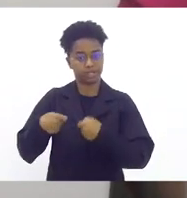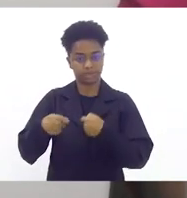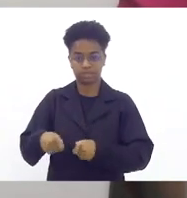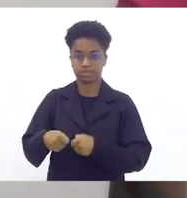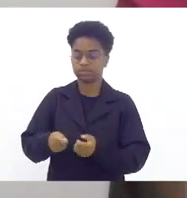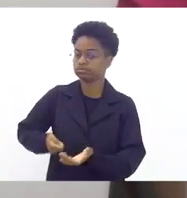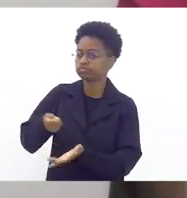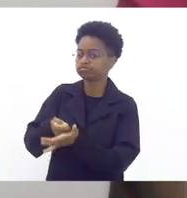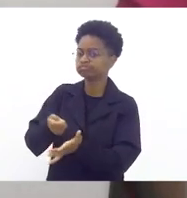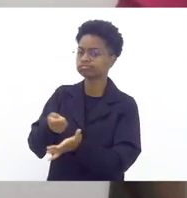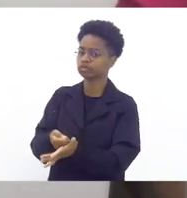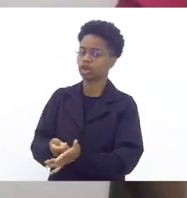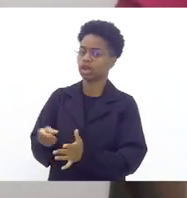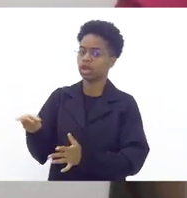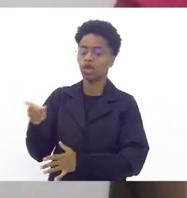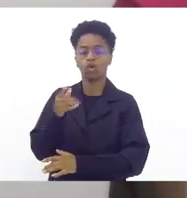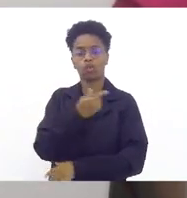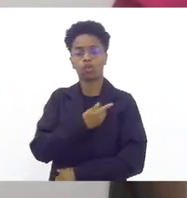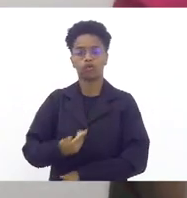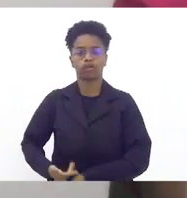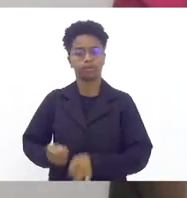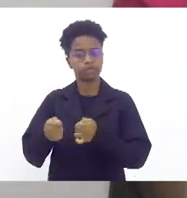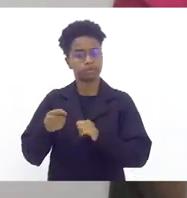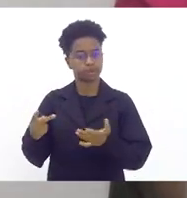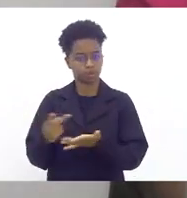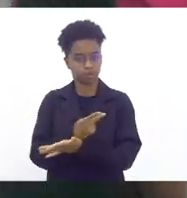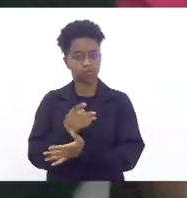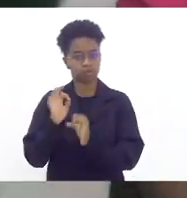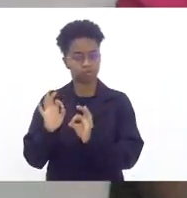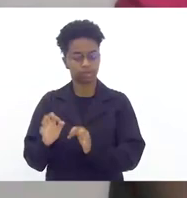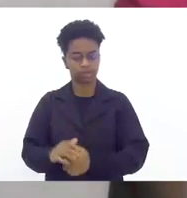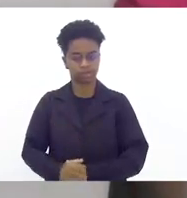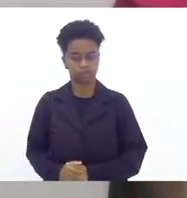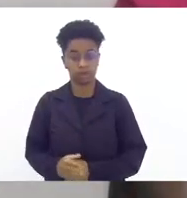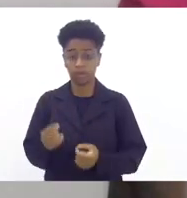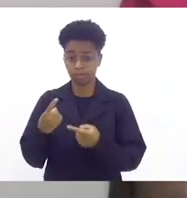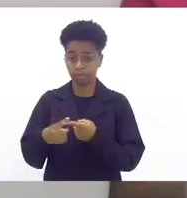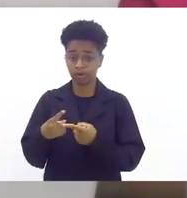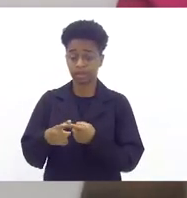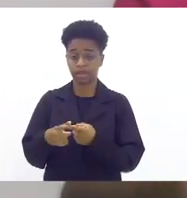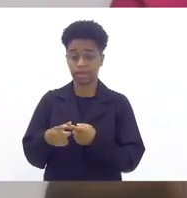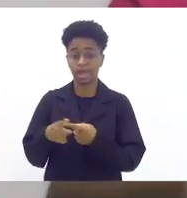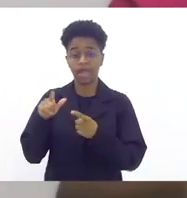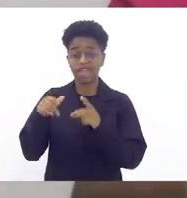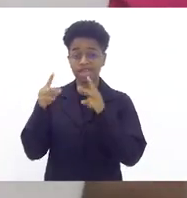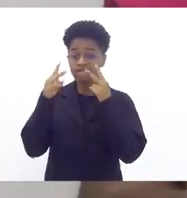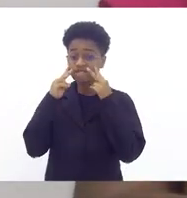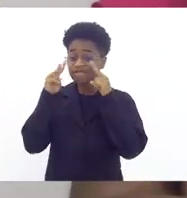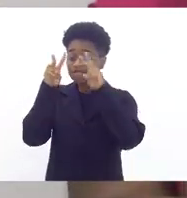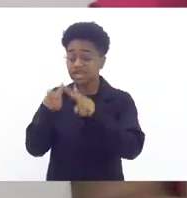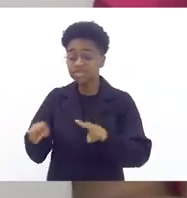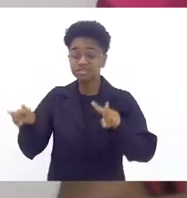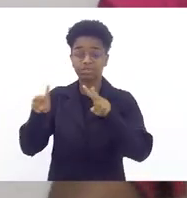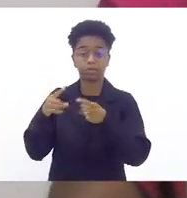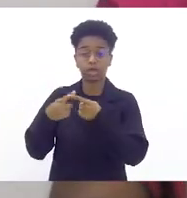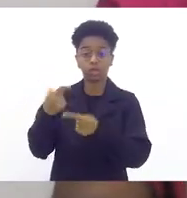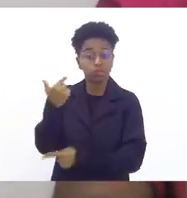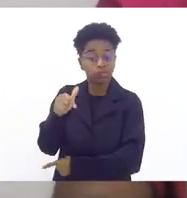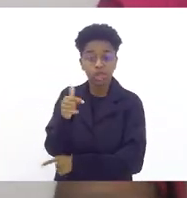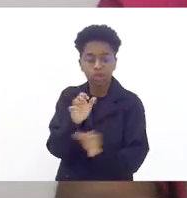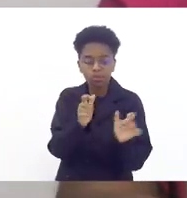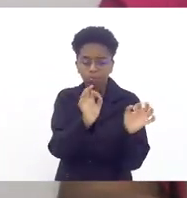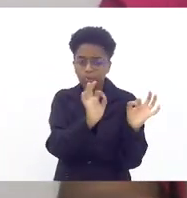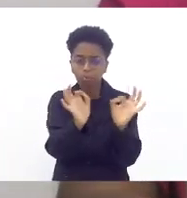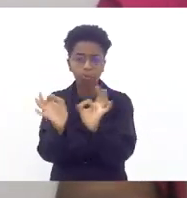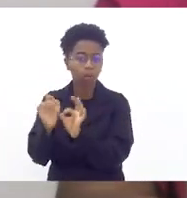exigir do governo do Estado que isso aconteça. Até porque isso é a nossa visibilidade. Nós não temos nenhum local no Rio de